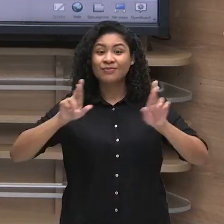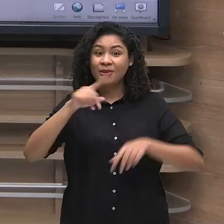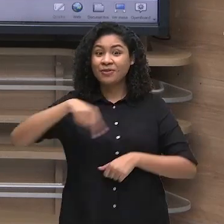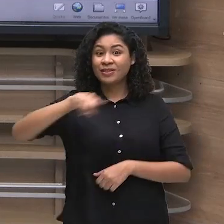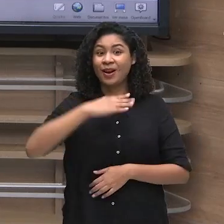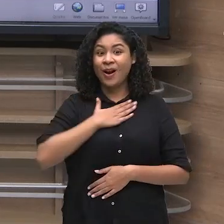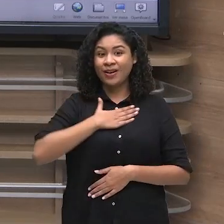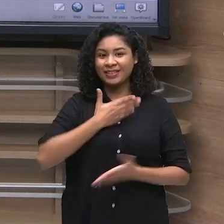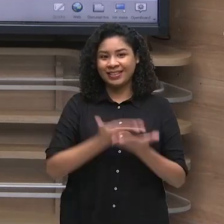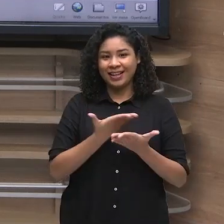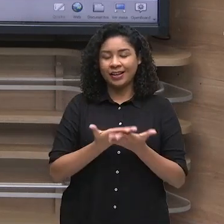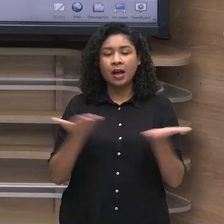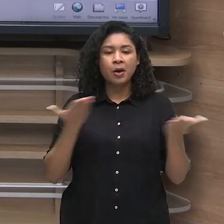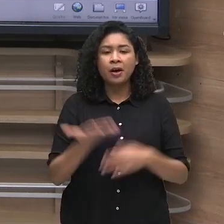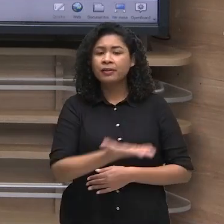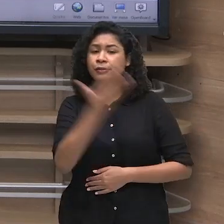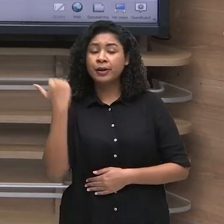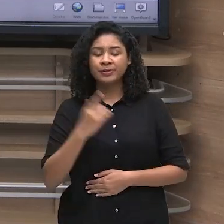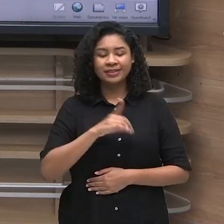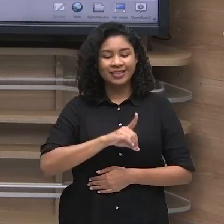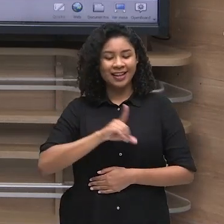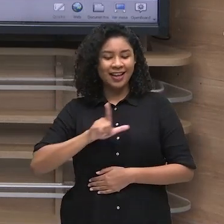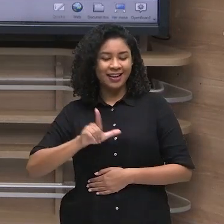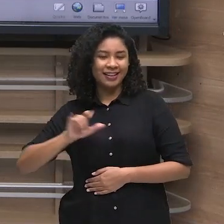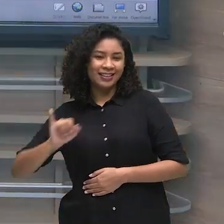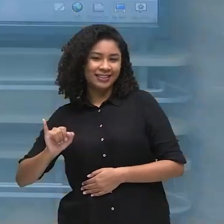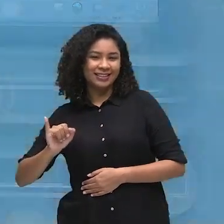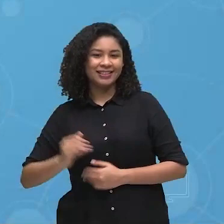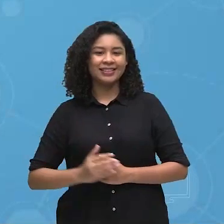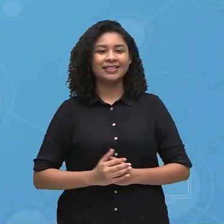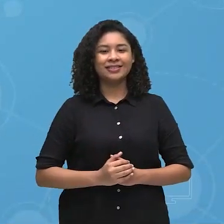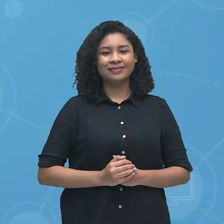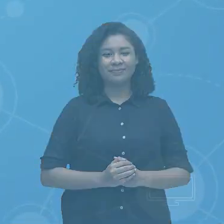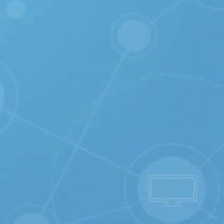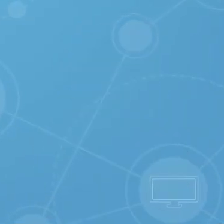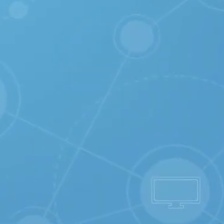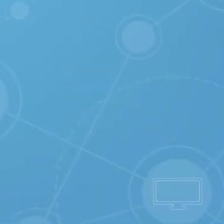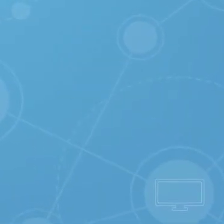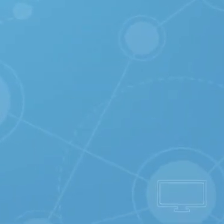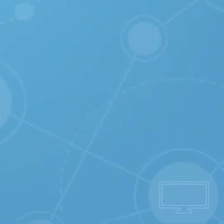praticar. Vamos para a nossa dinâmica local interativa.